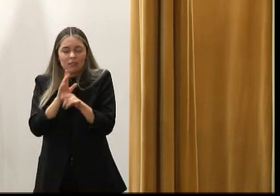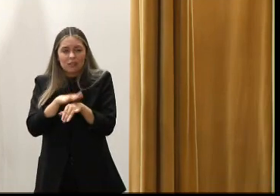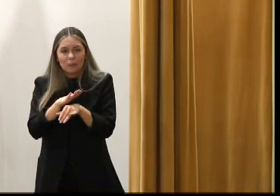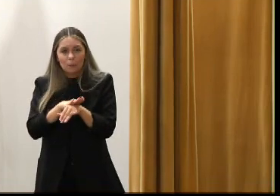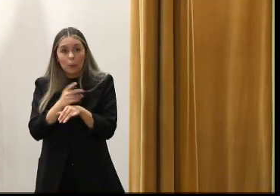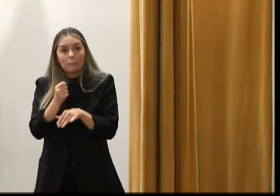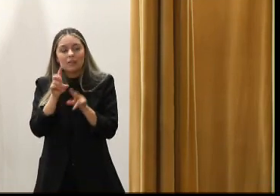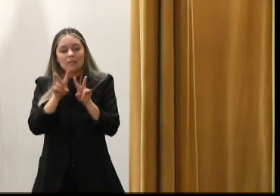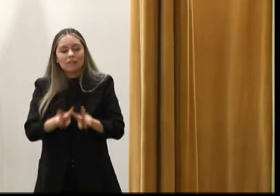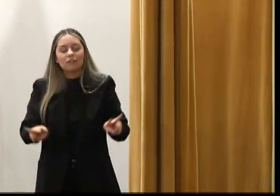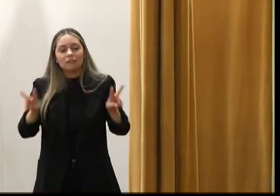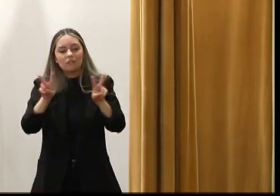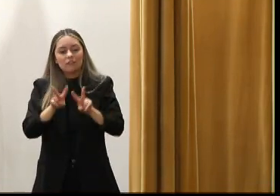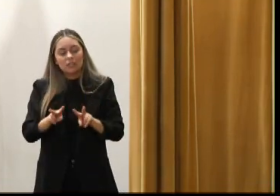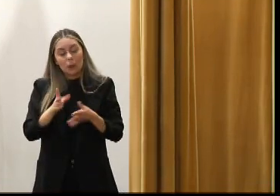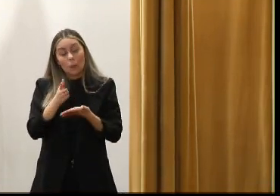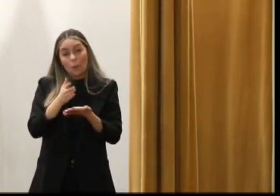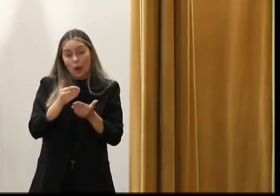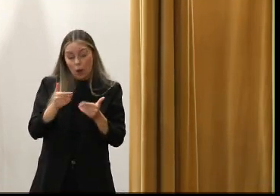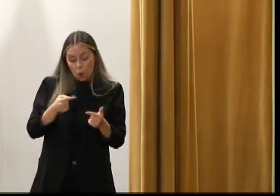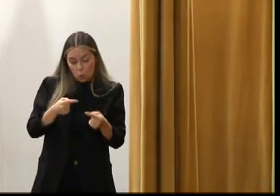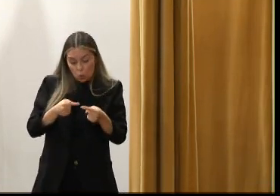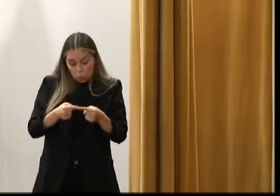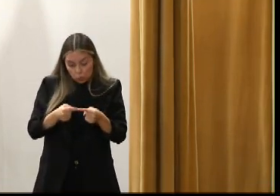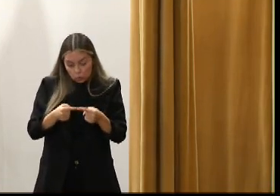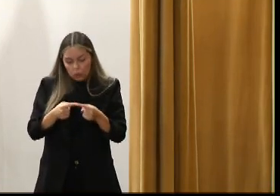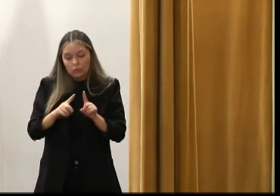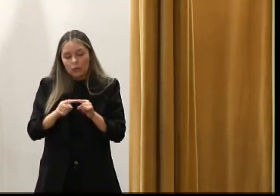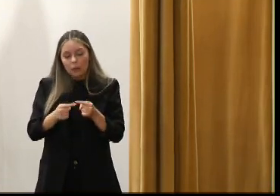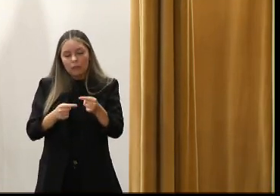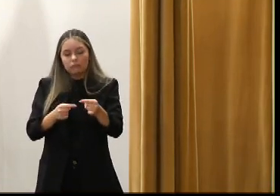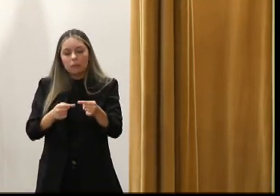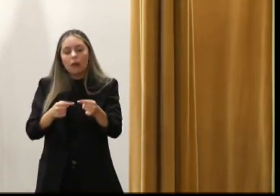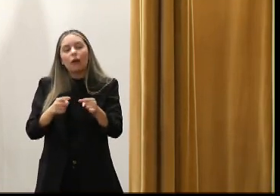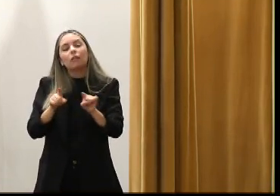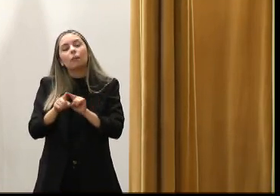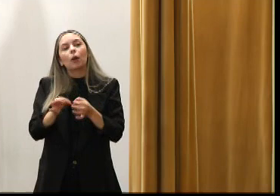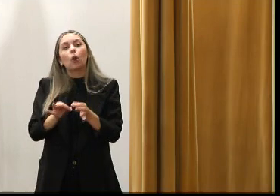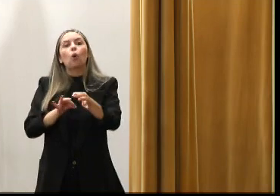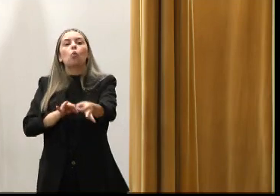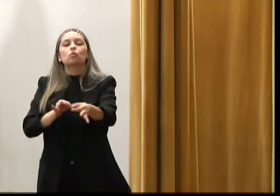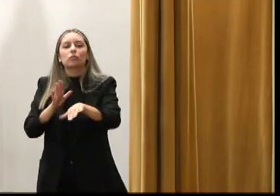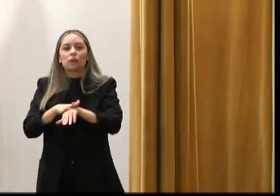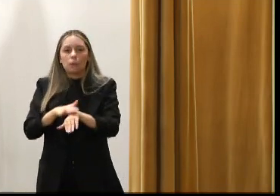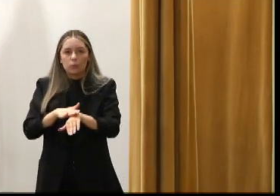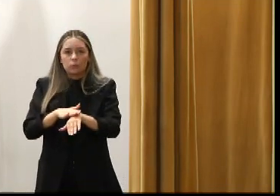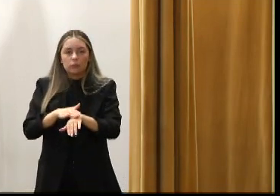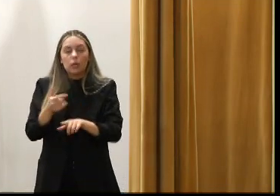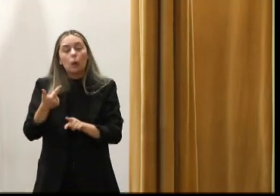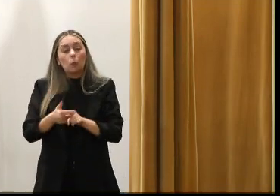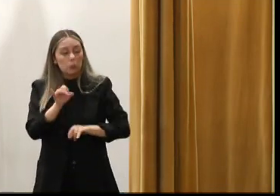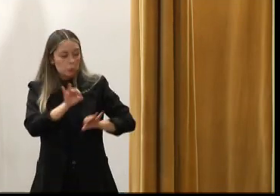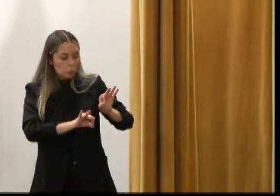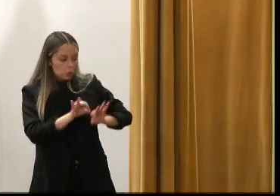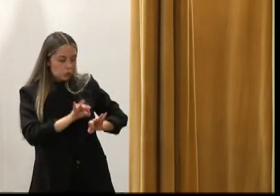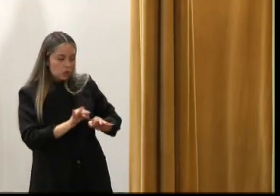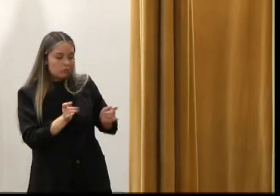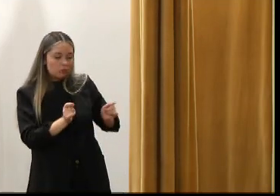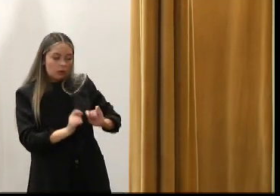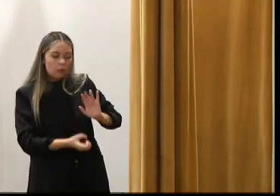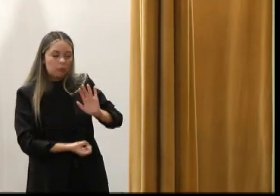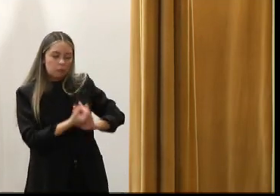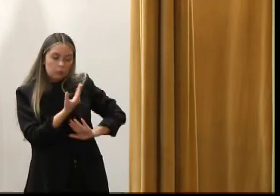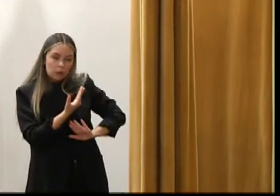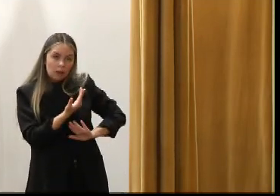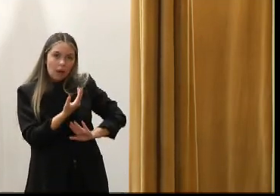ter uma visão de médio prazo e também uma visão de longo prazo, para que projetos sejam desencadeados e que não